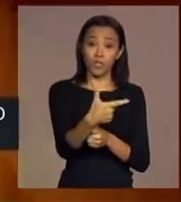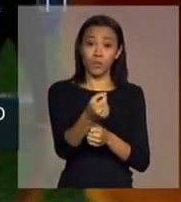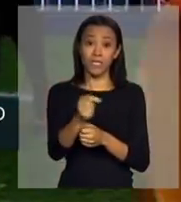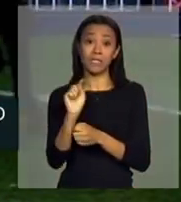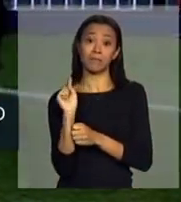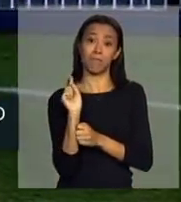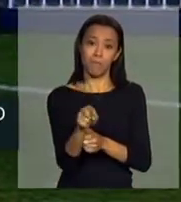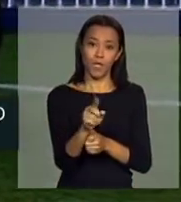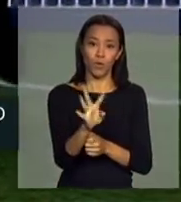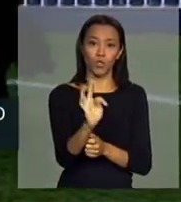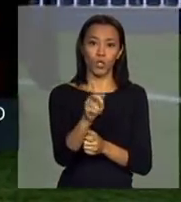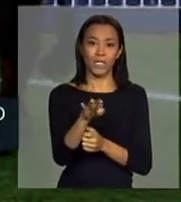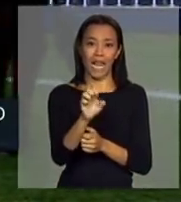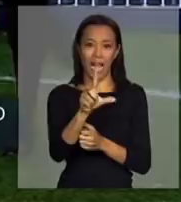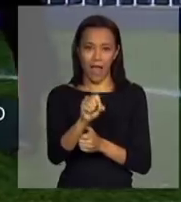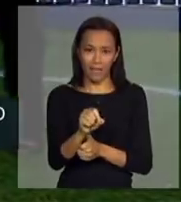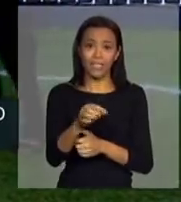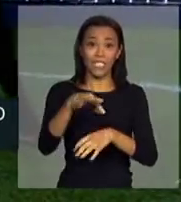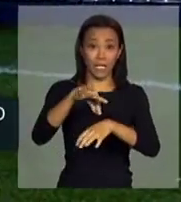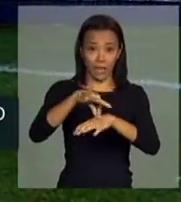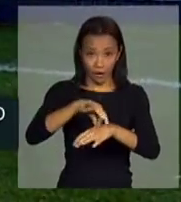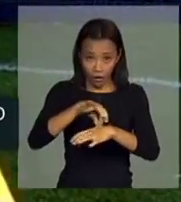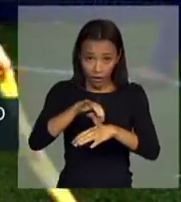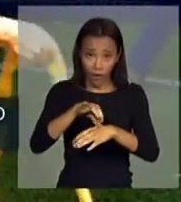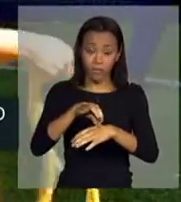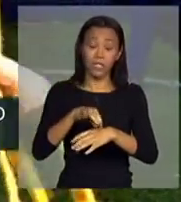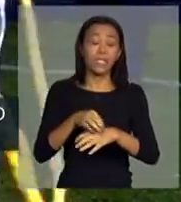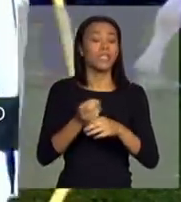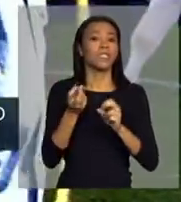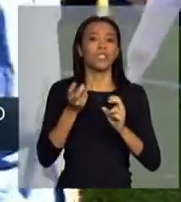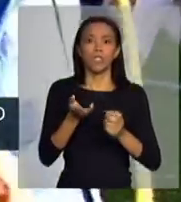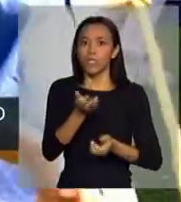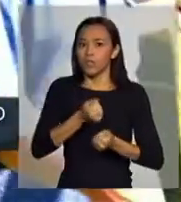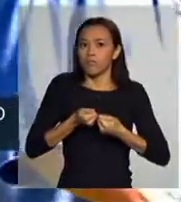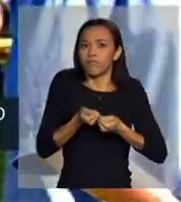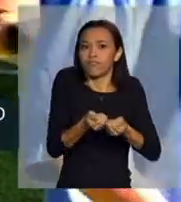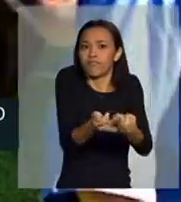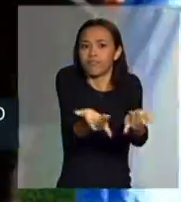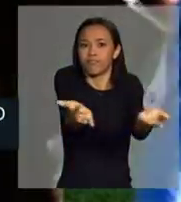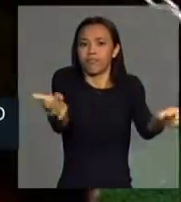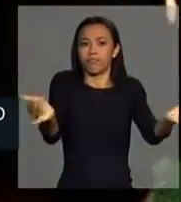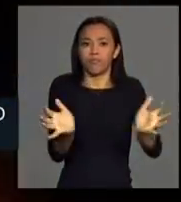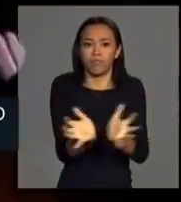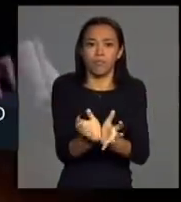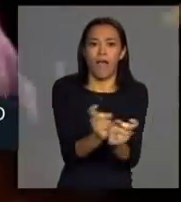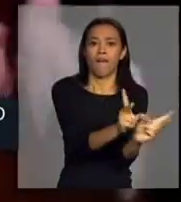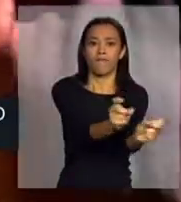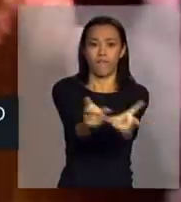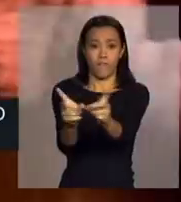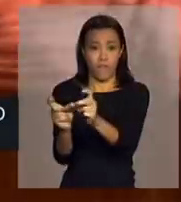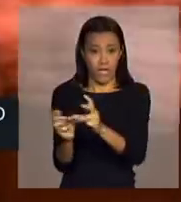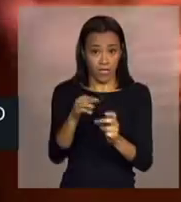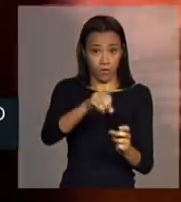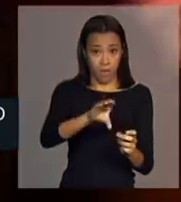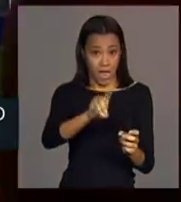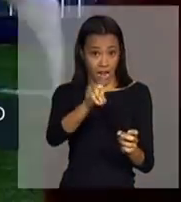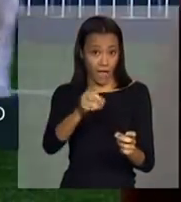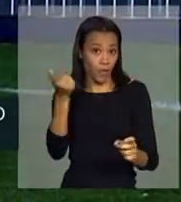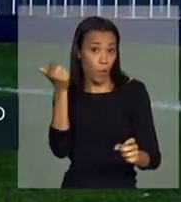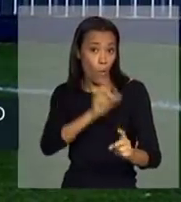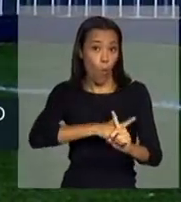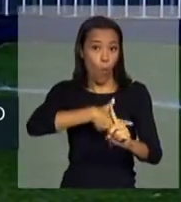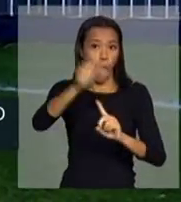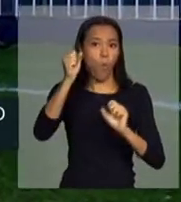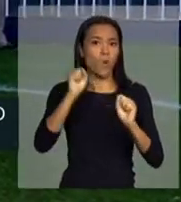em 2012 de carne, abastecendo com abundância o mercado interno e alcançando o volume recorde